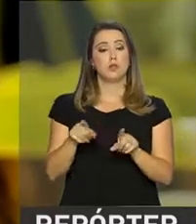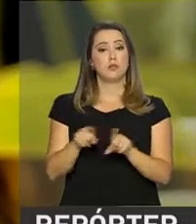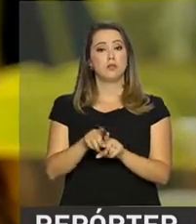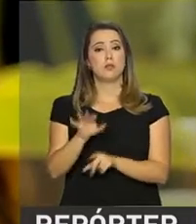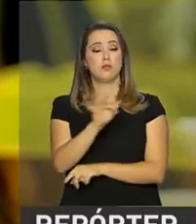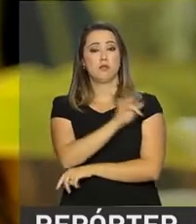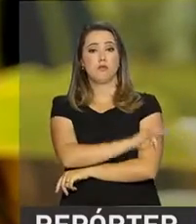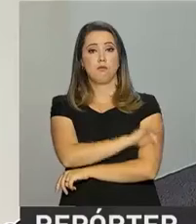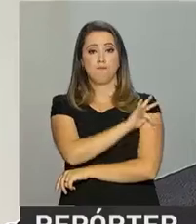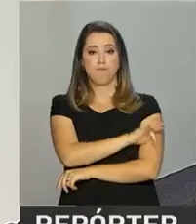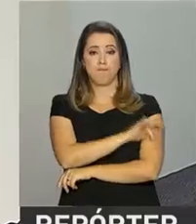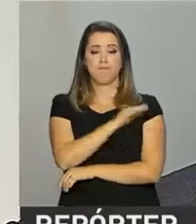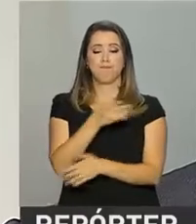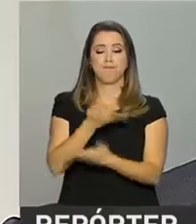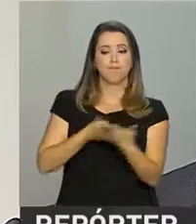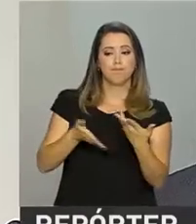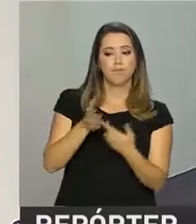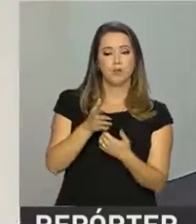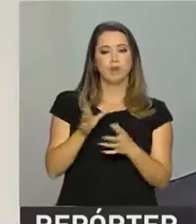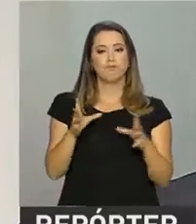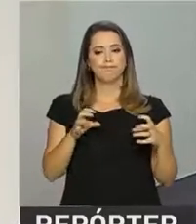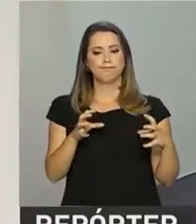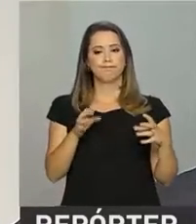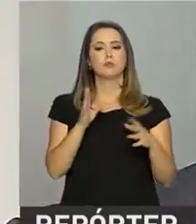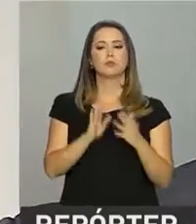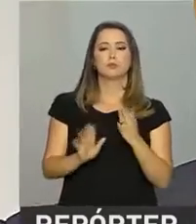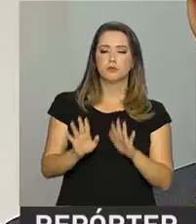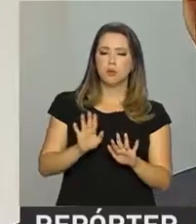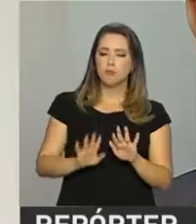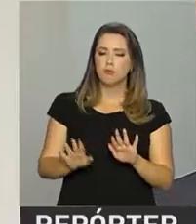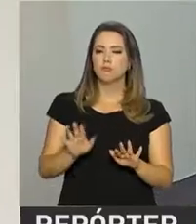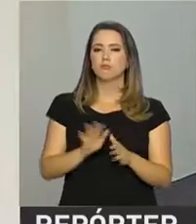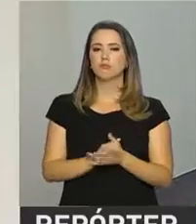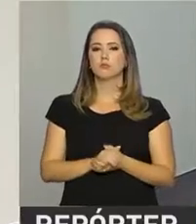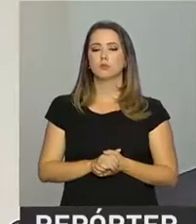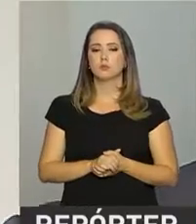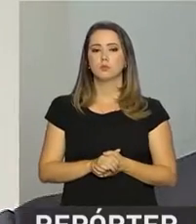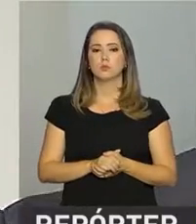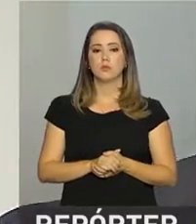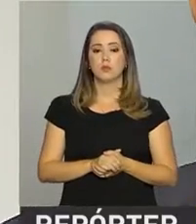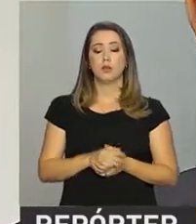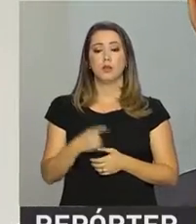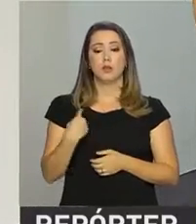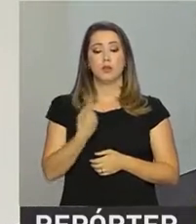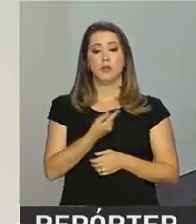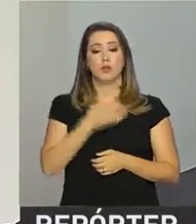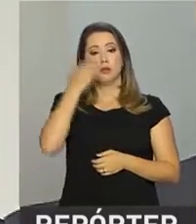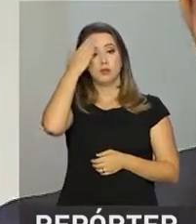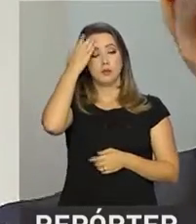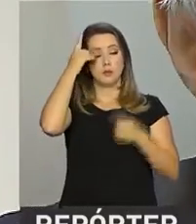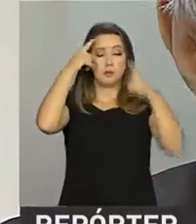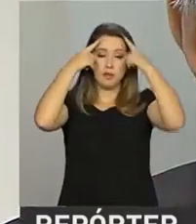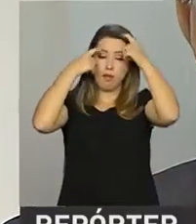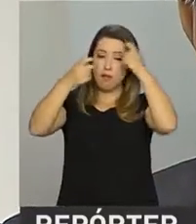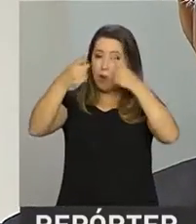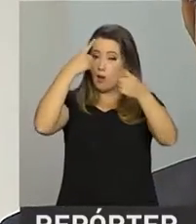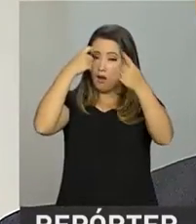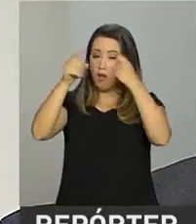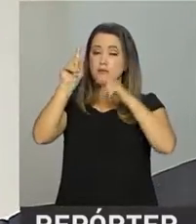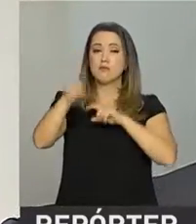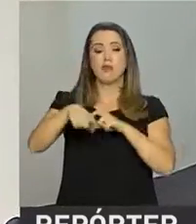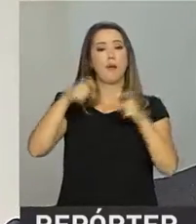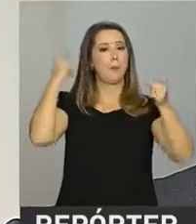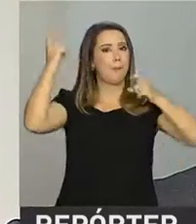de conflitos é uma situação preocupante em todo o país não sabemos disso a questão da violência nós